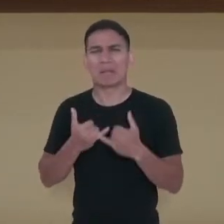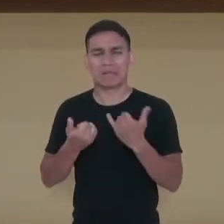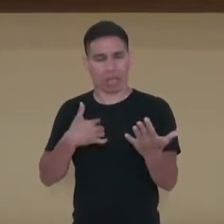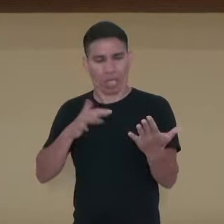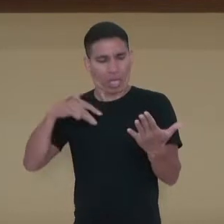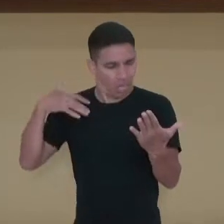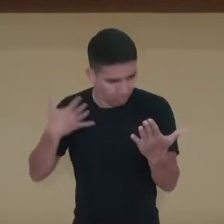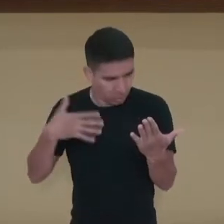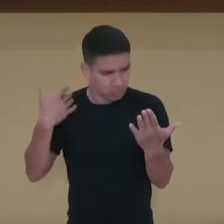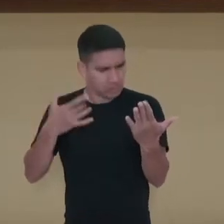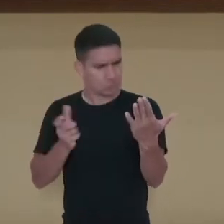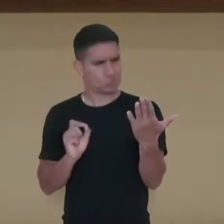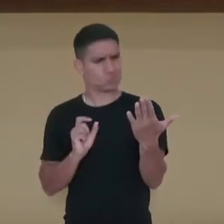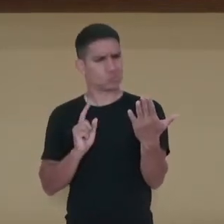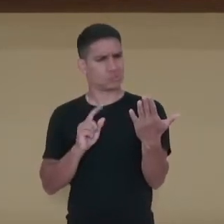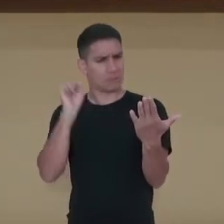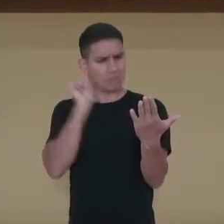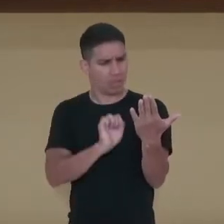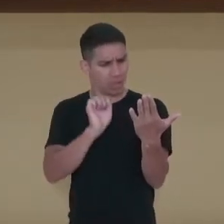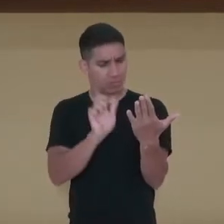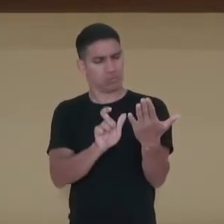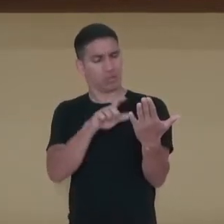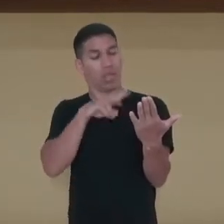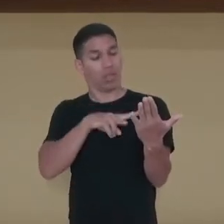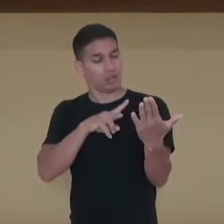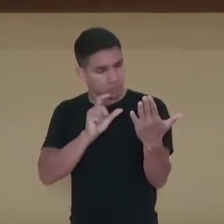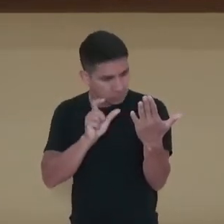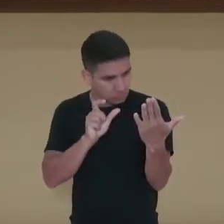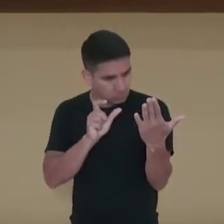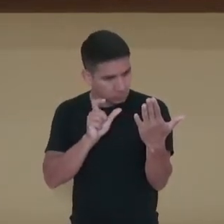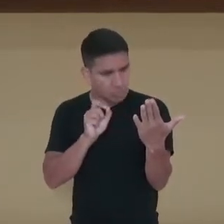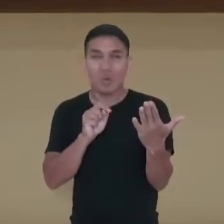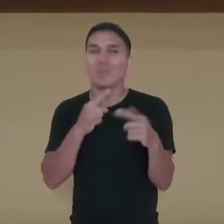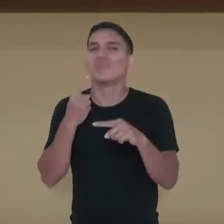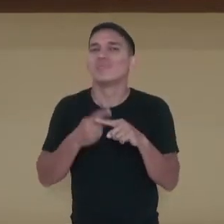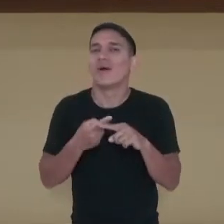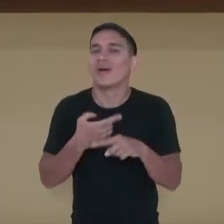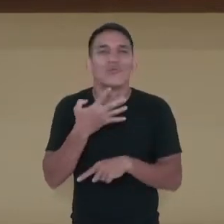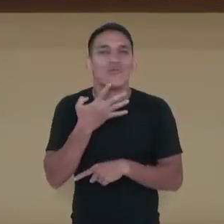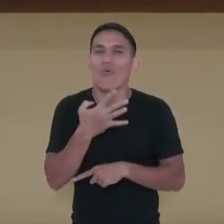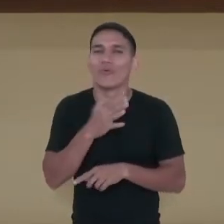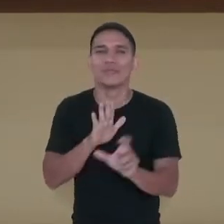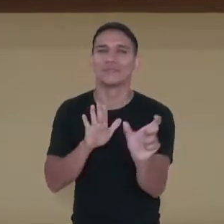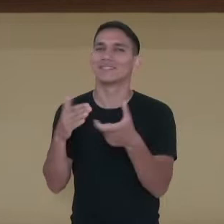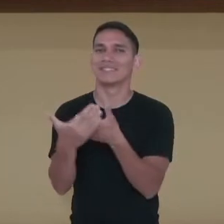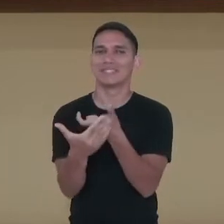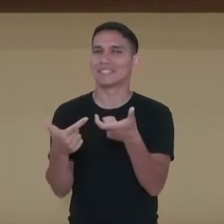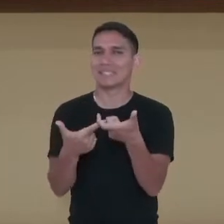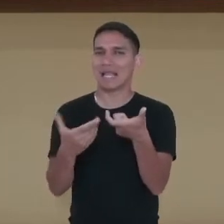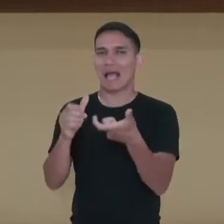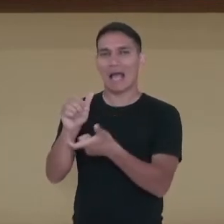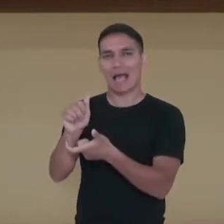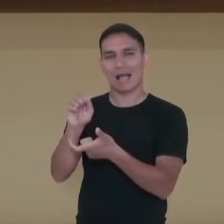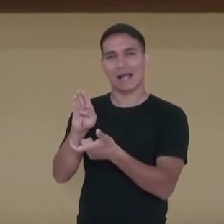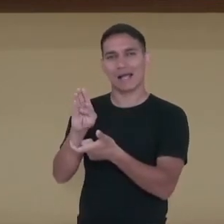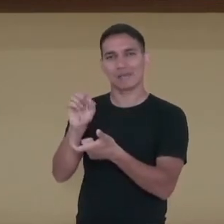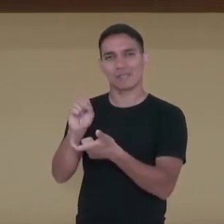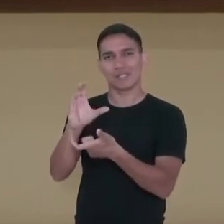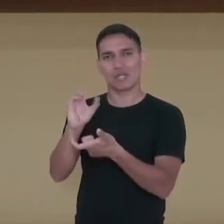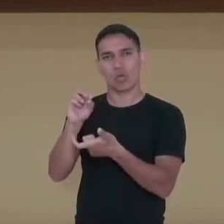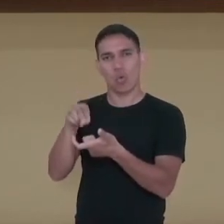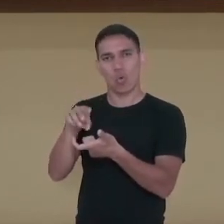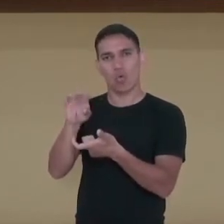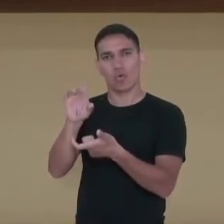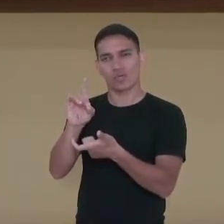ali? Por que parou a leitura dele? Porque ele não conhecia a palavra abscôndito. Era uma palavra nova